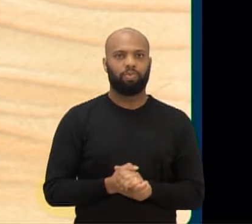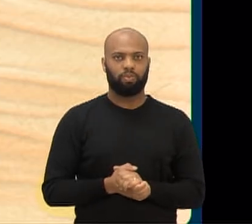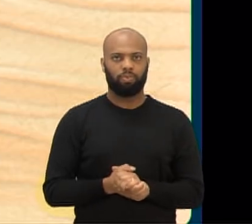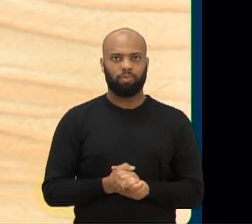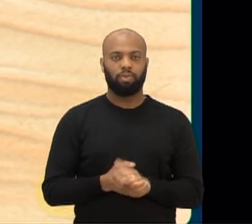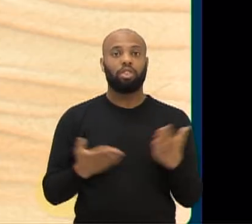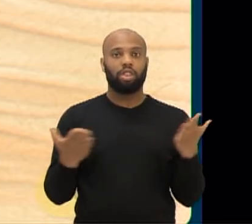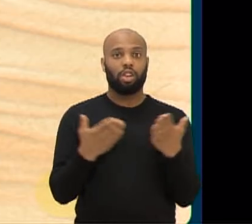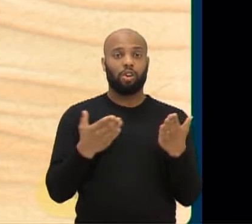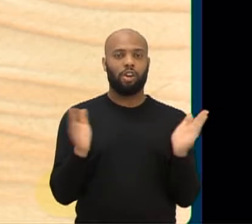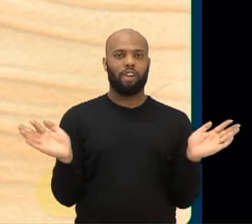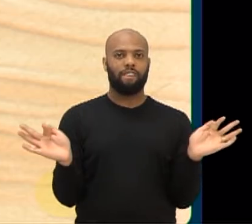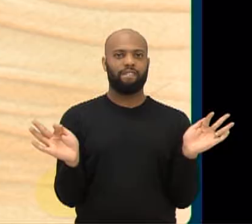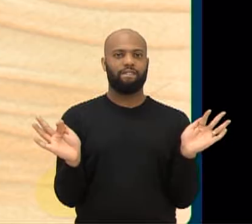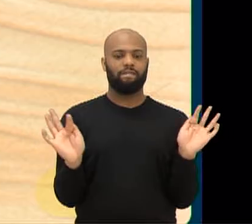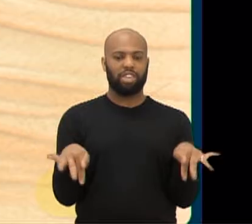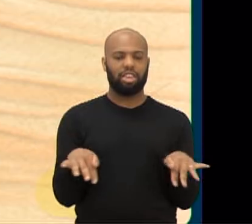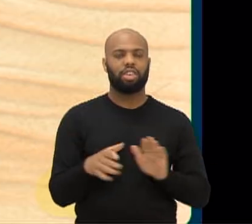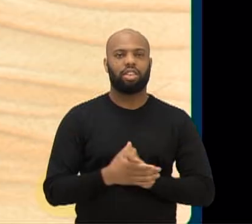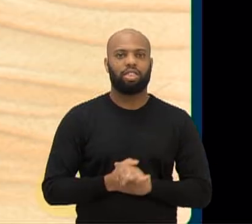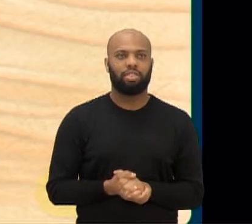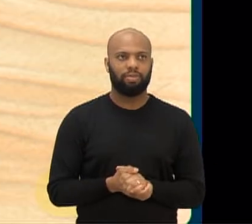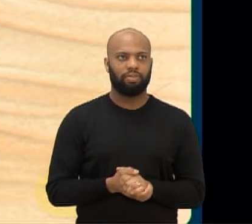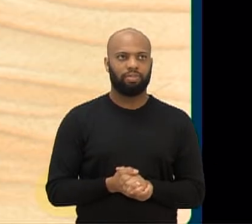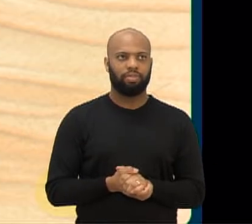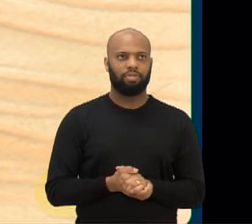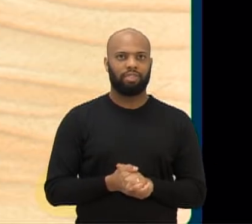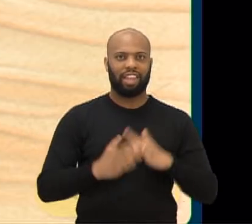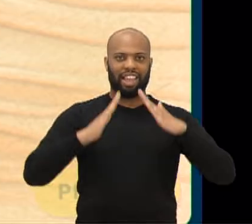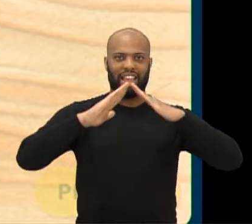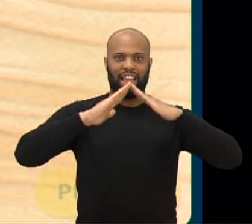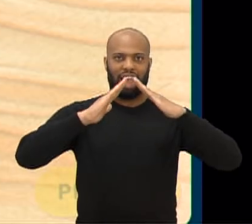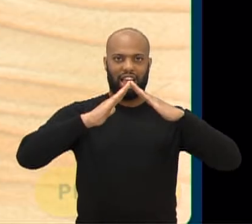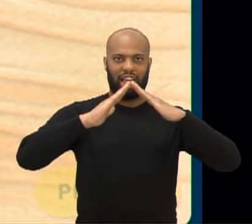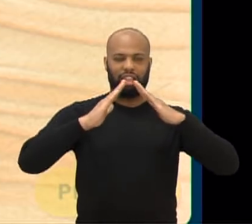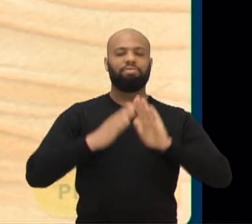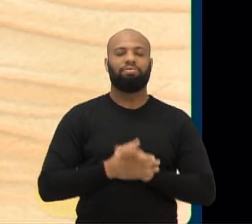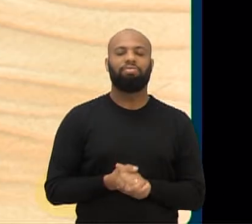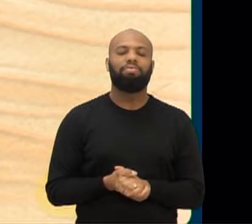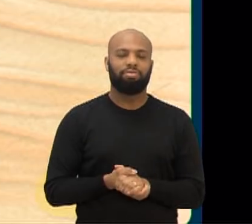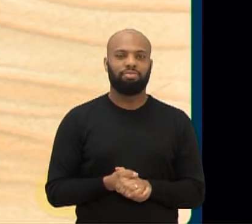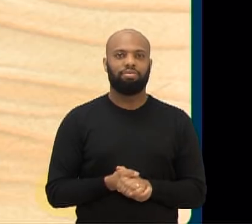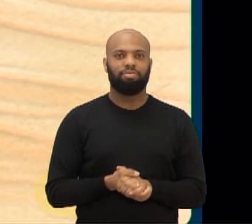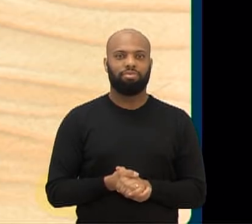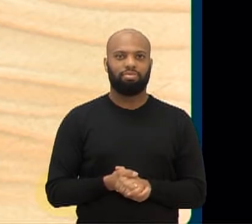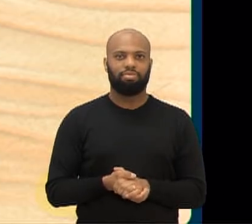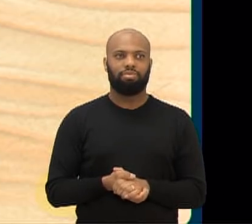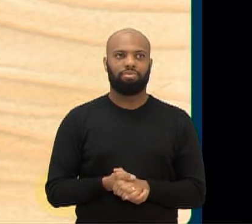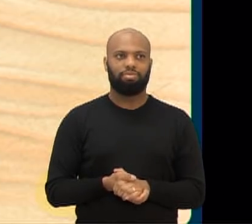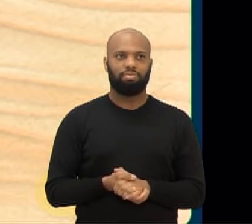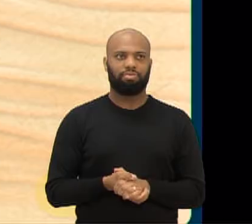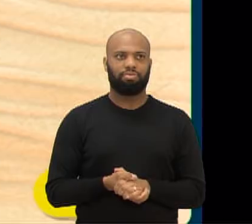Agora, finalizando aqui com a cobertura da casa, é um desenho de uma casinha.